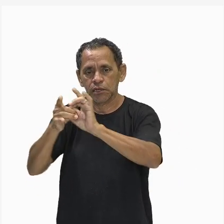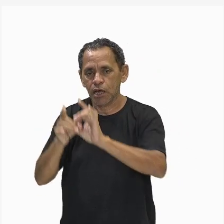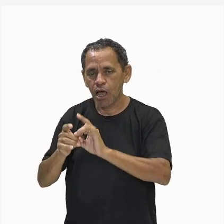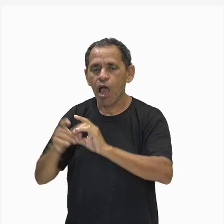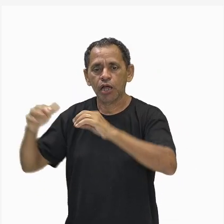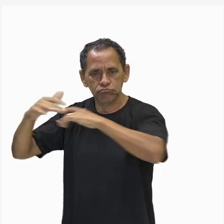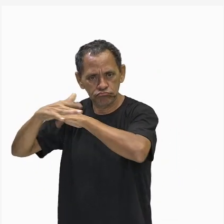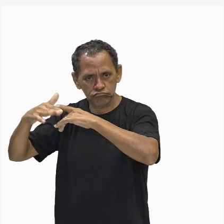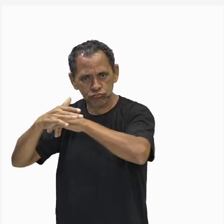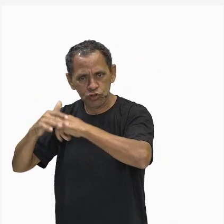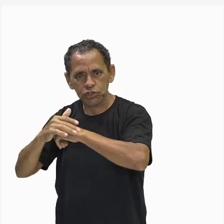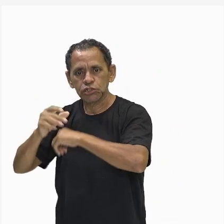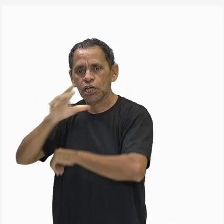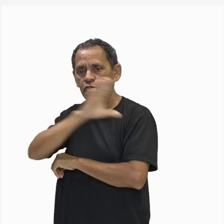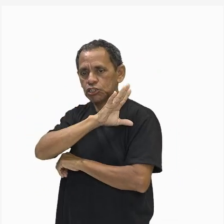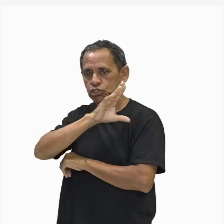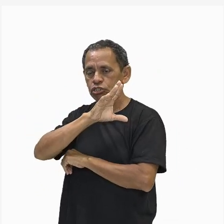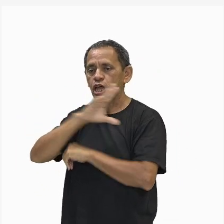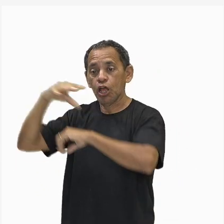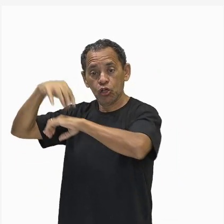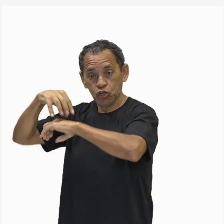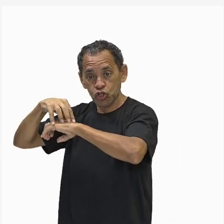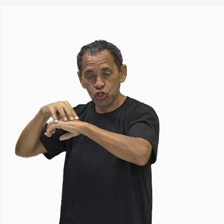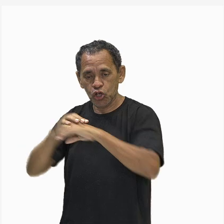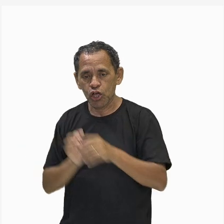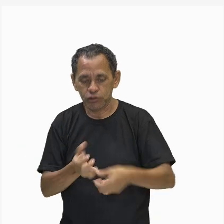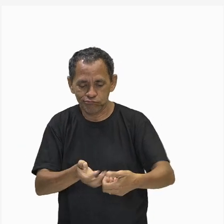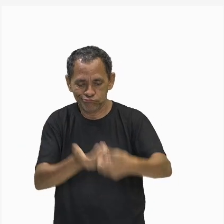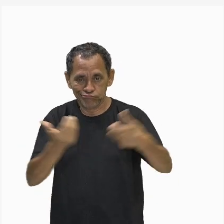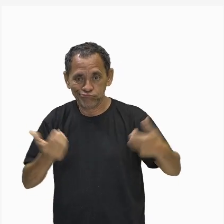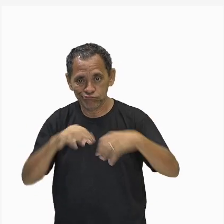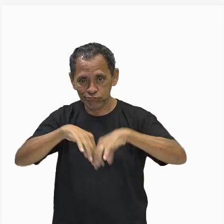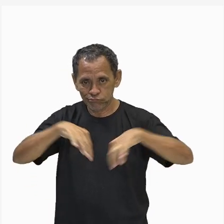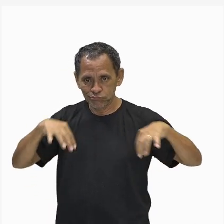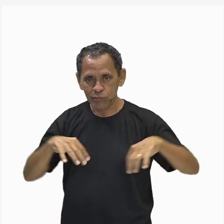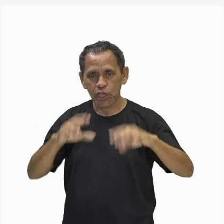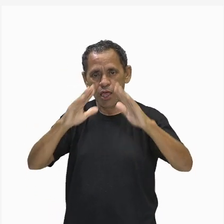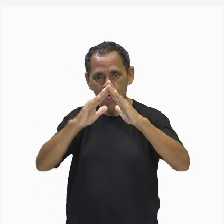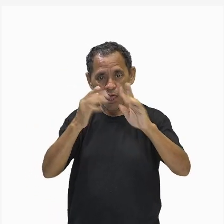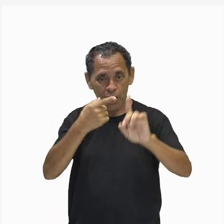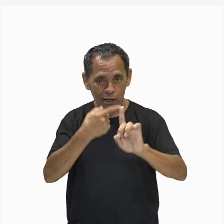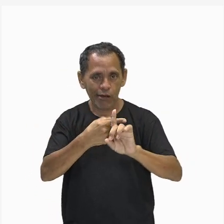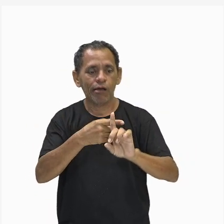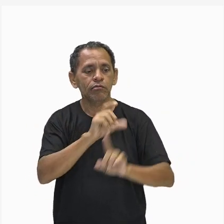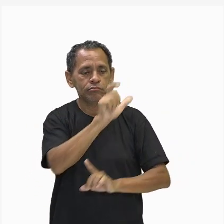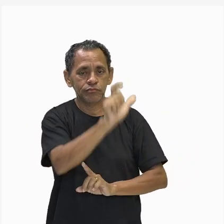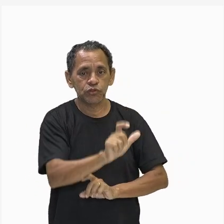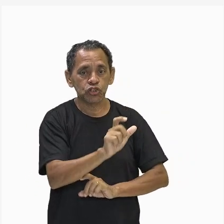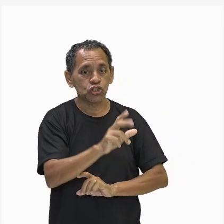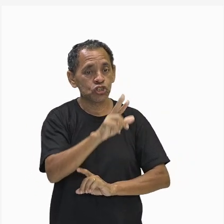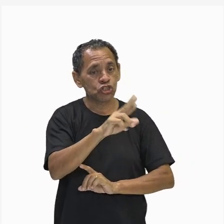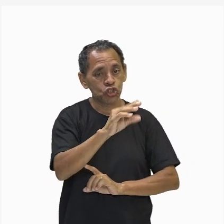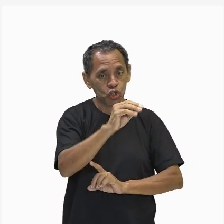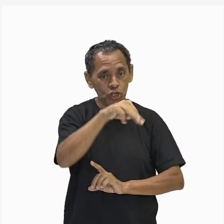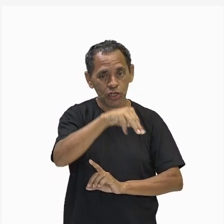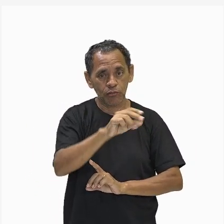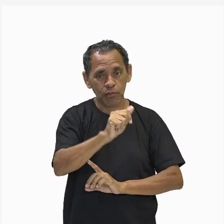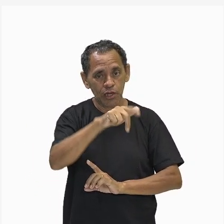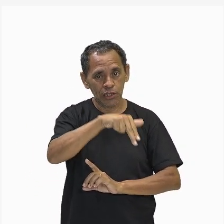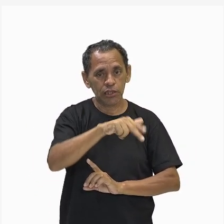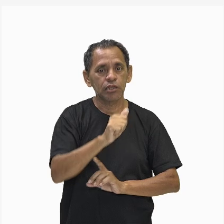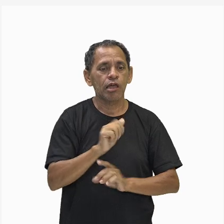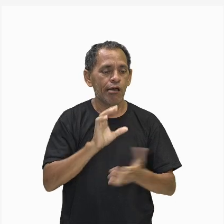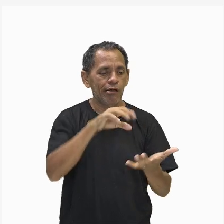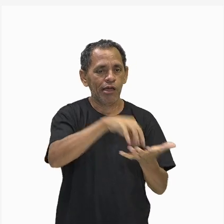à divisão da Igreja Católica em duas. A Igreja Católica Apostólica Romana, né, que ficava, então, com a sede lá